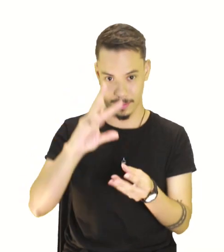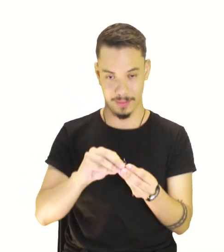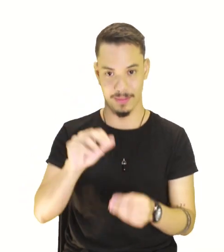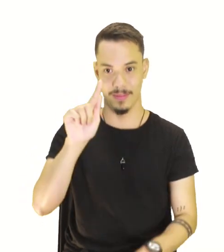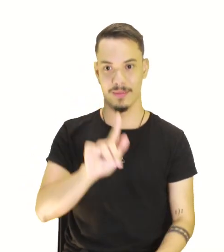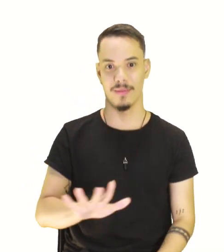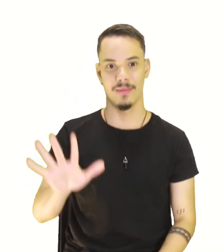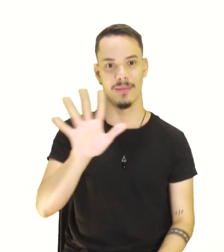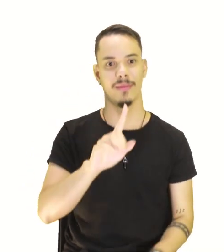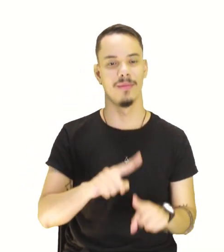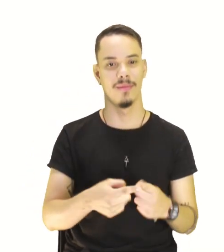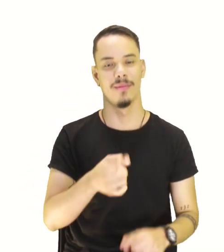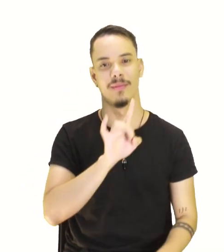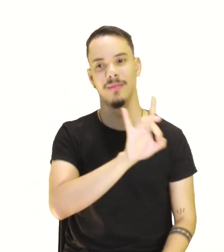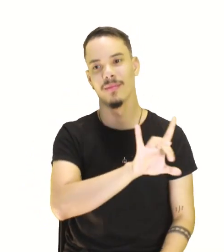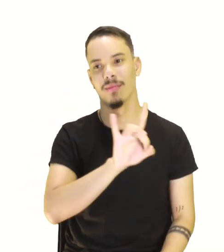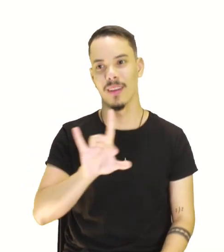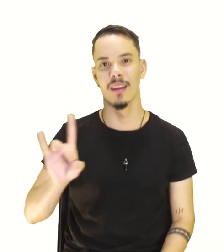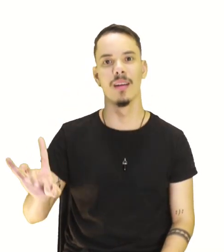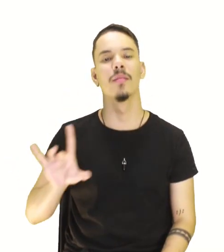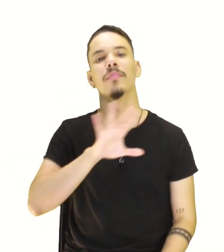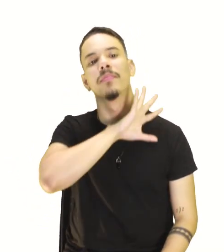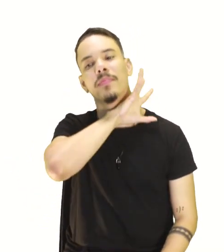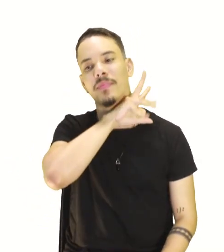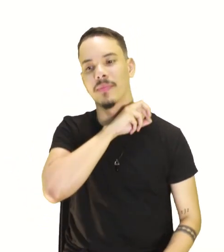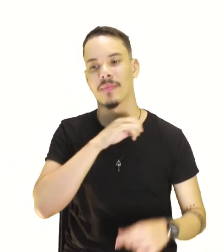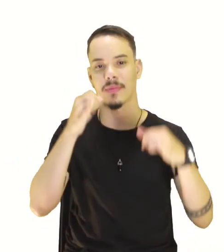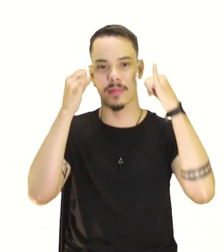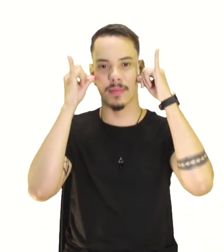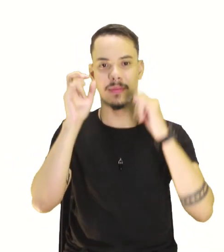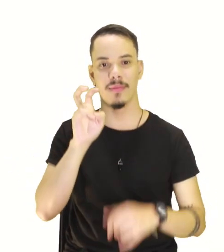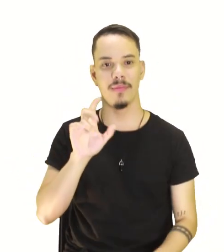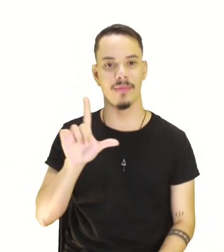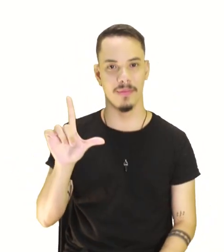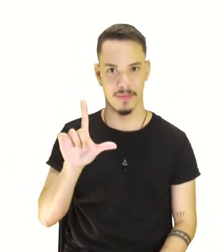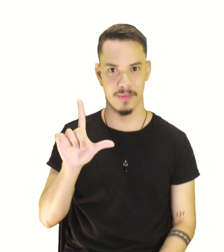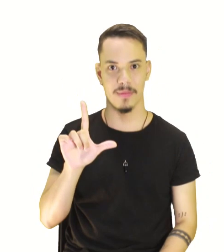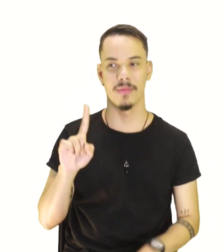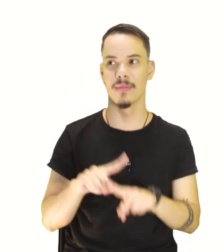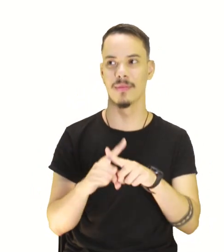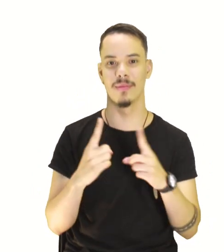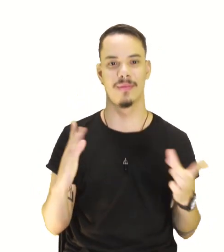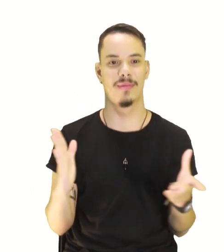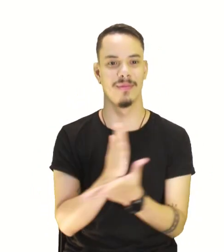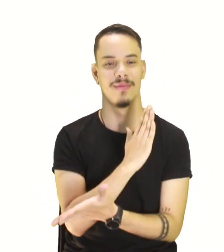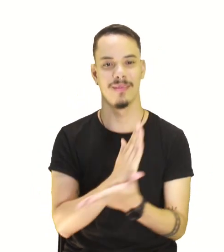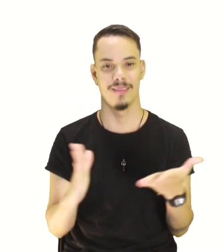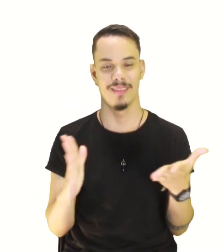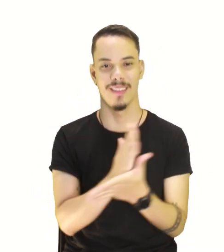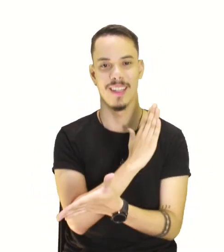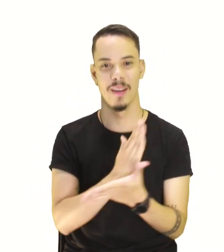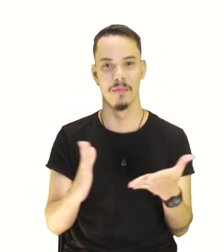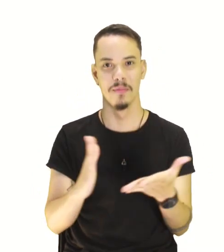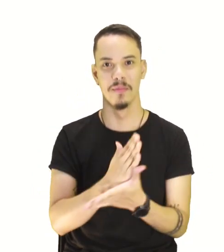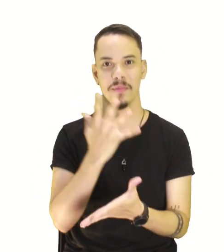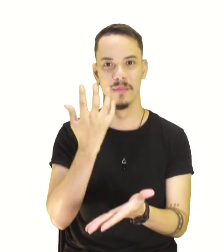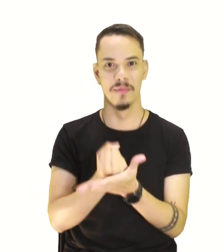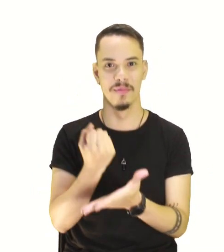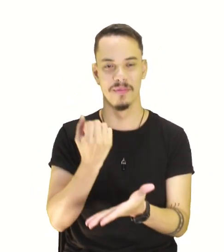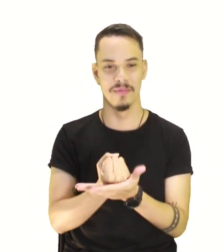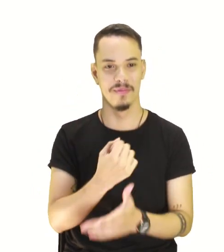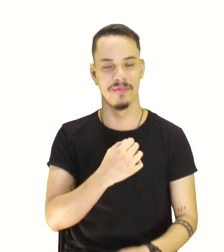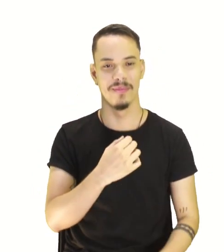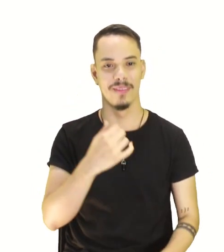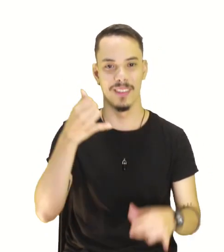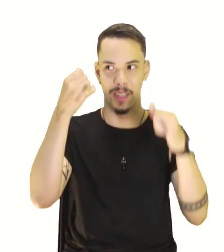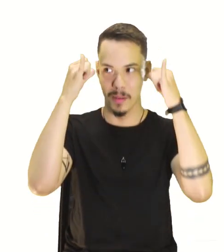em média por animal, a média é de 5 litros por vaca. Entretanto, há registros de vacas que